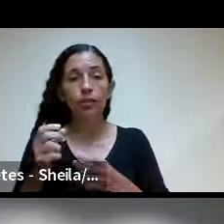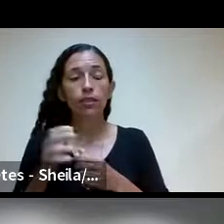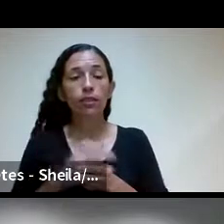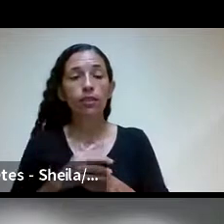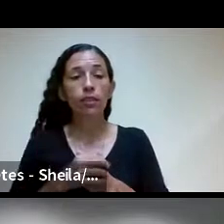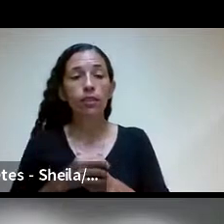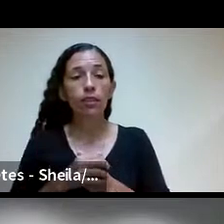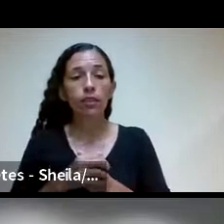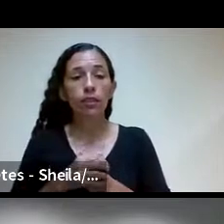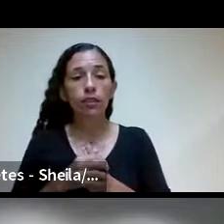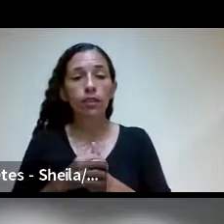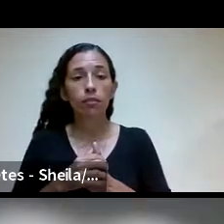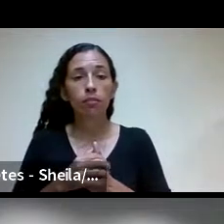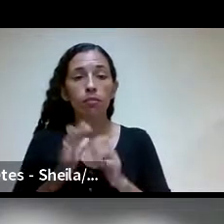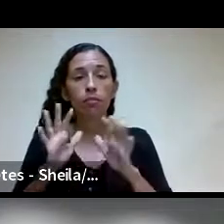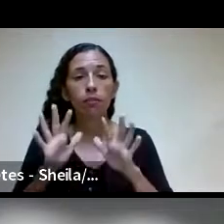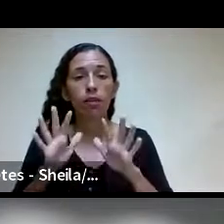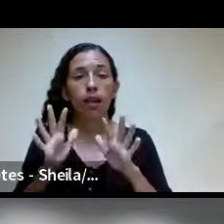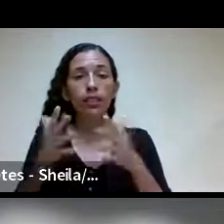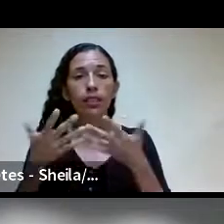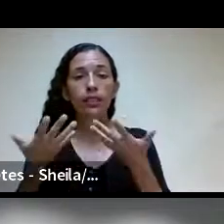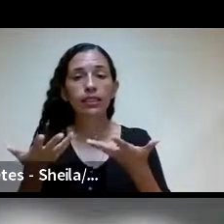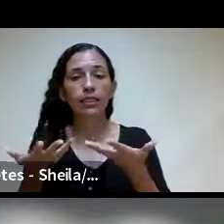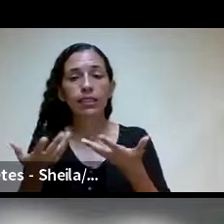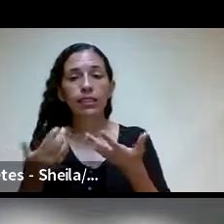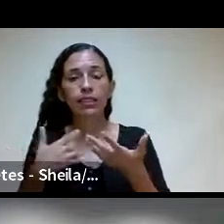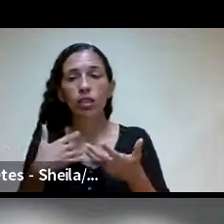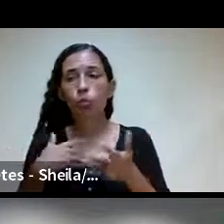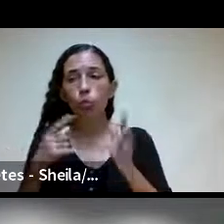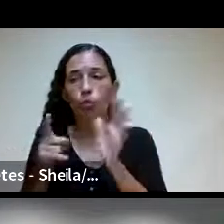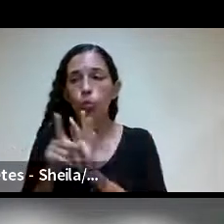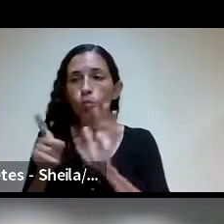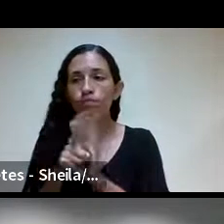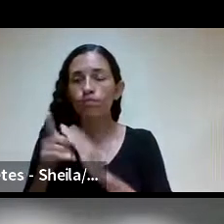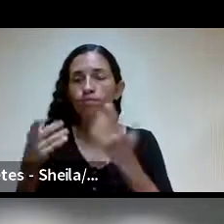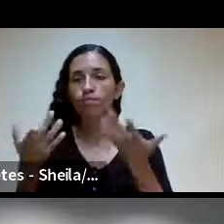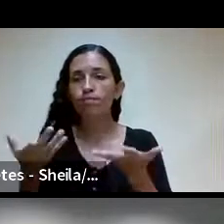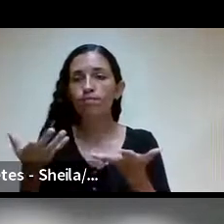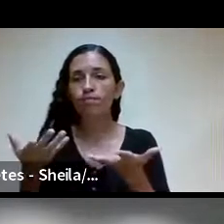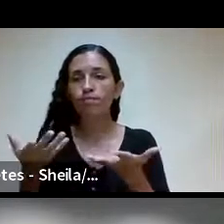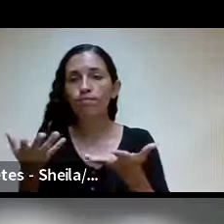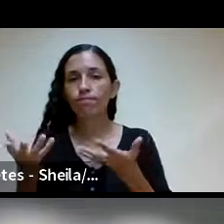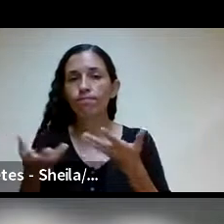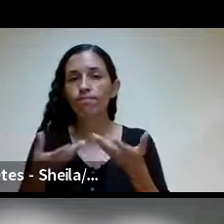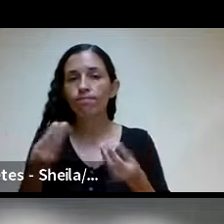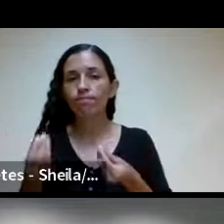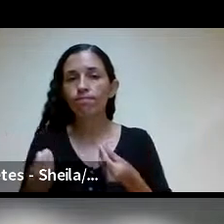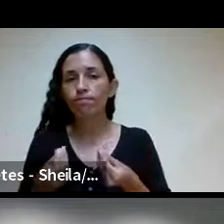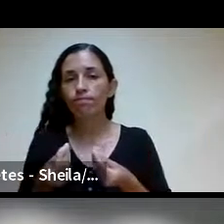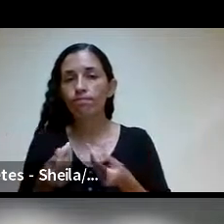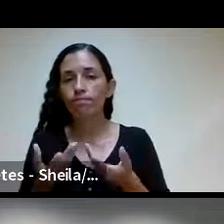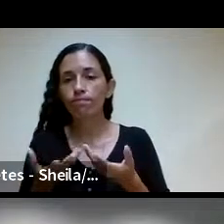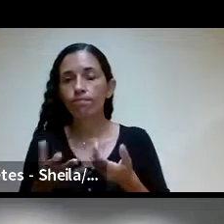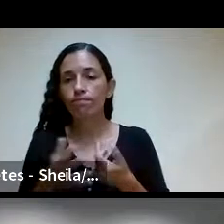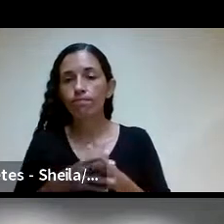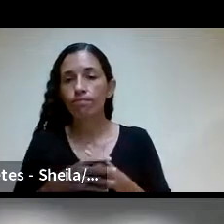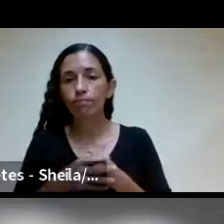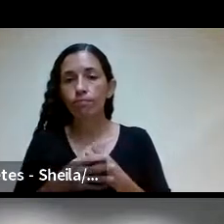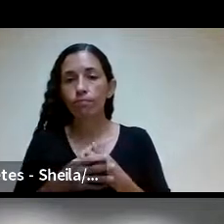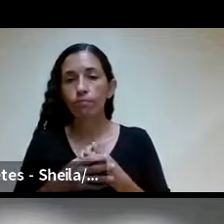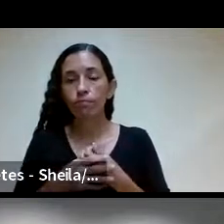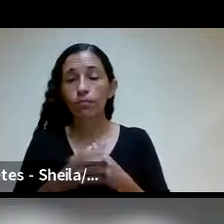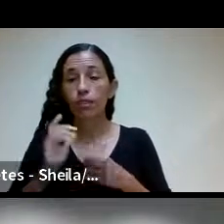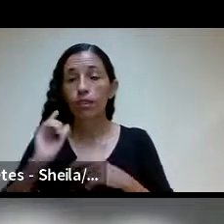aí, ouvi isso, eu estou indagando para... Isso, eu vou esclarecer. Após esse